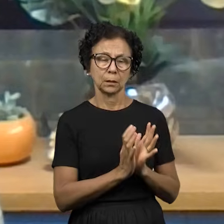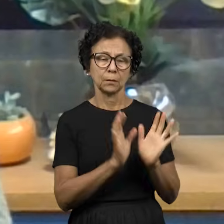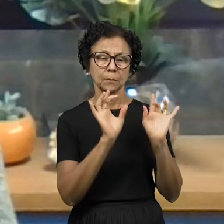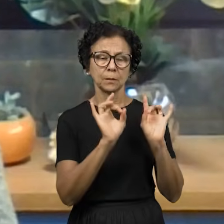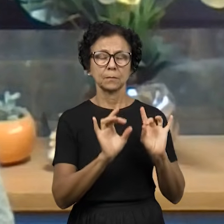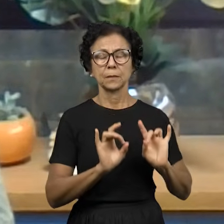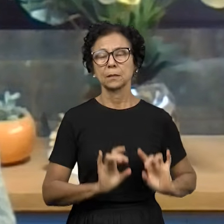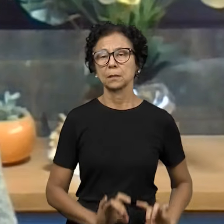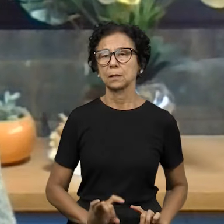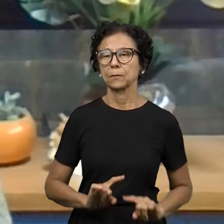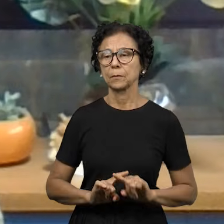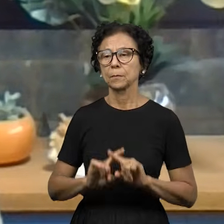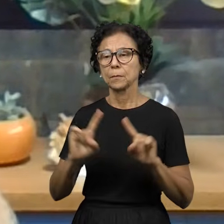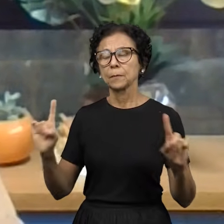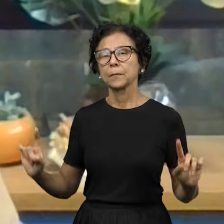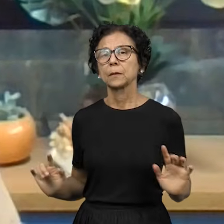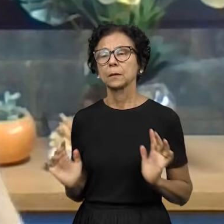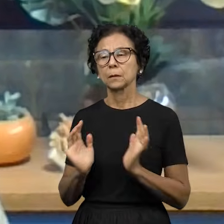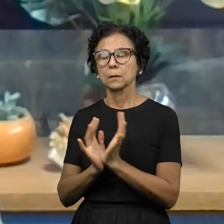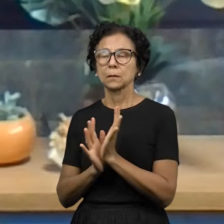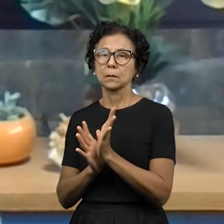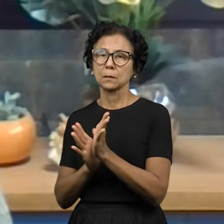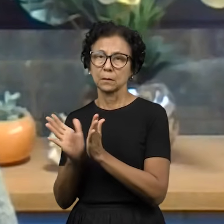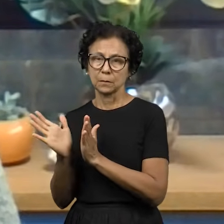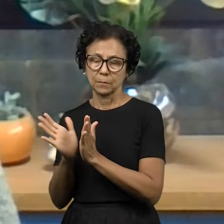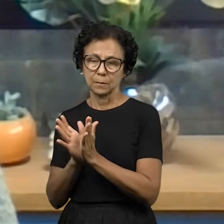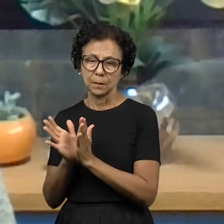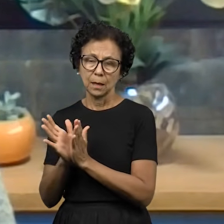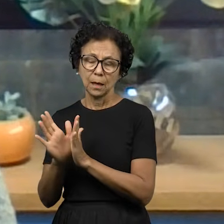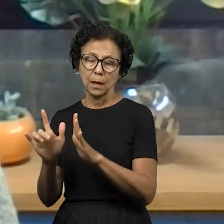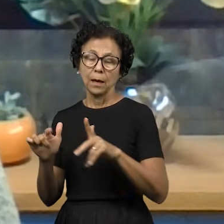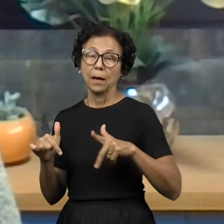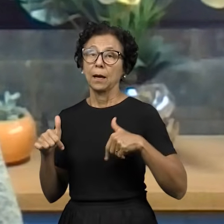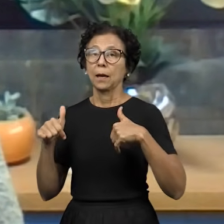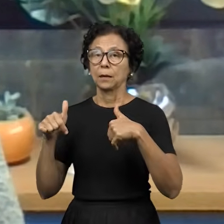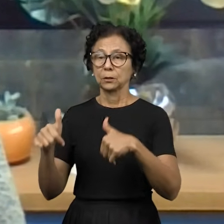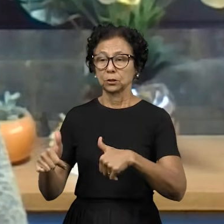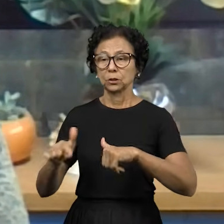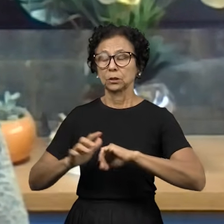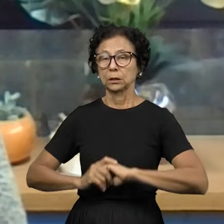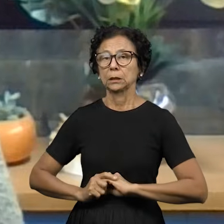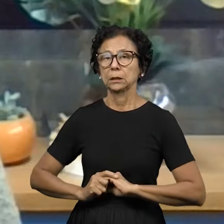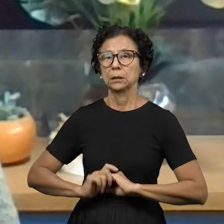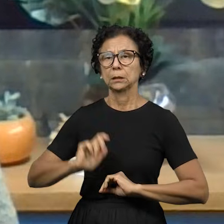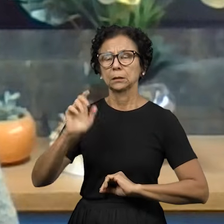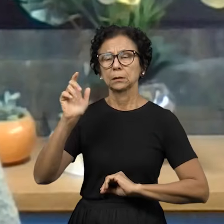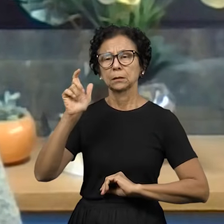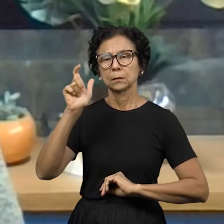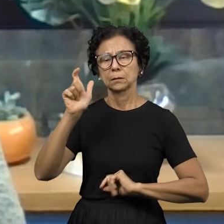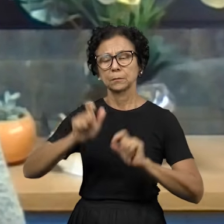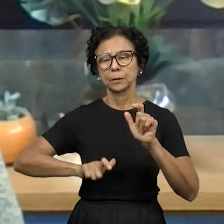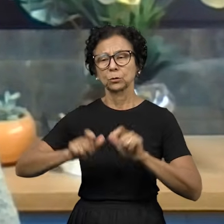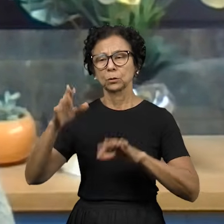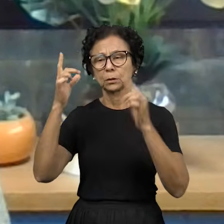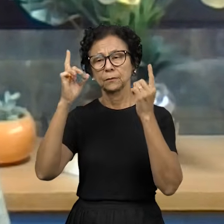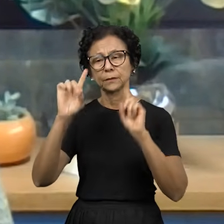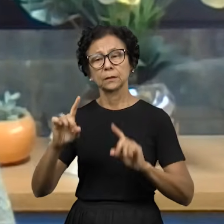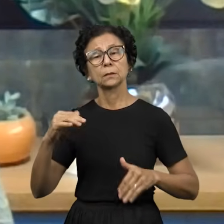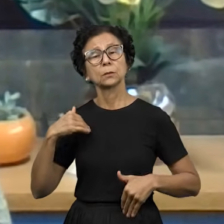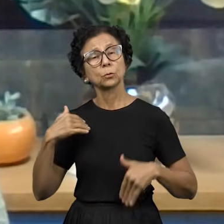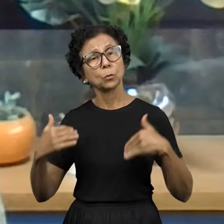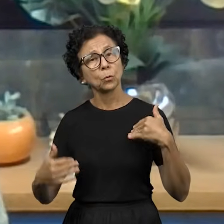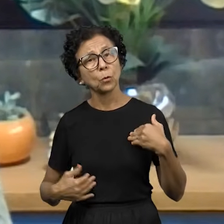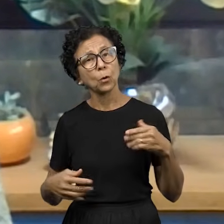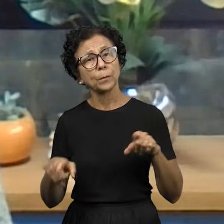a equipe de acessibilidade, ela vai atuar naquela pessoa com deficiência física, mas também